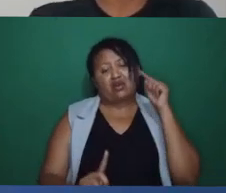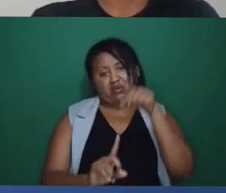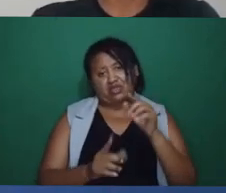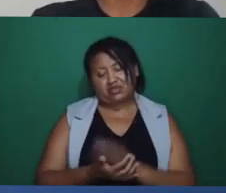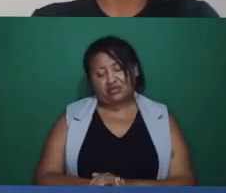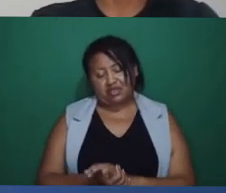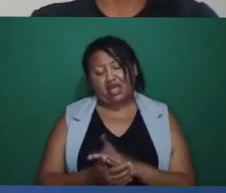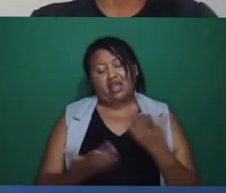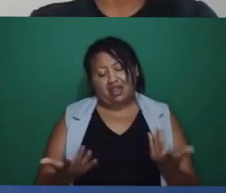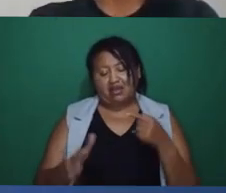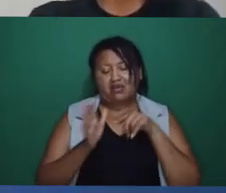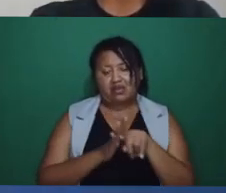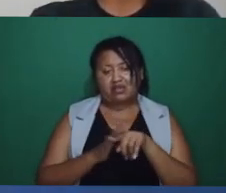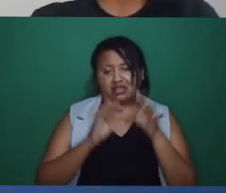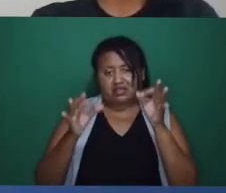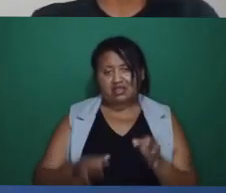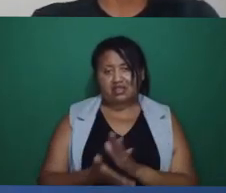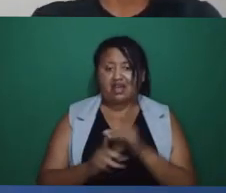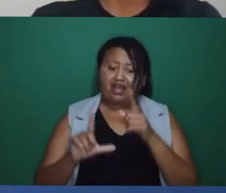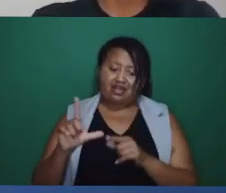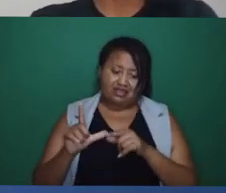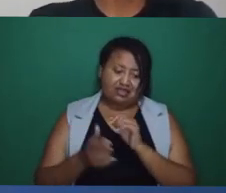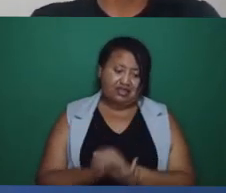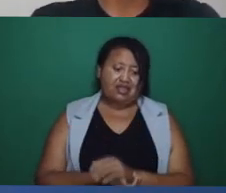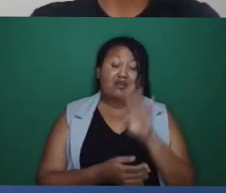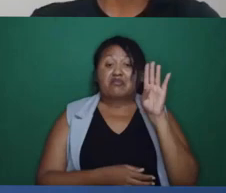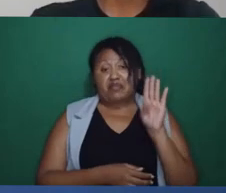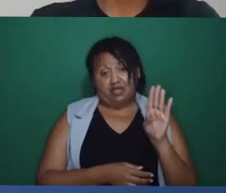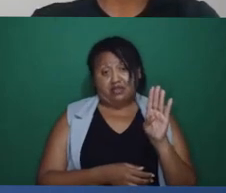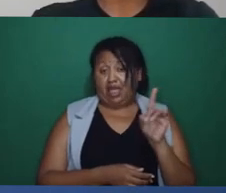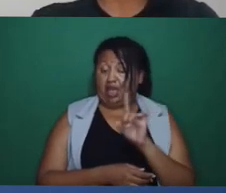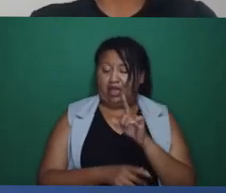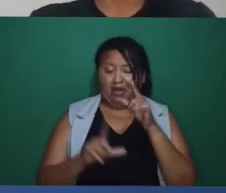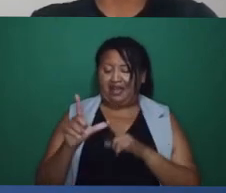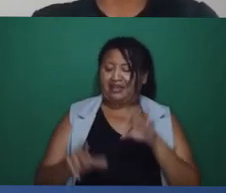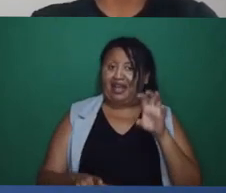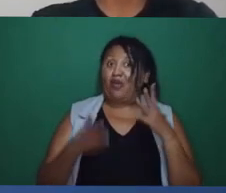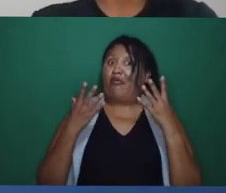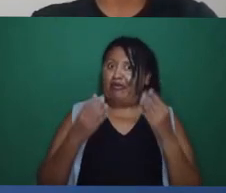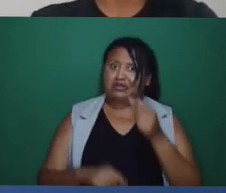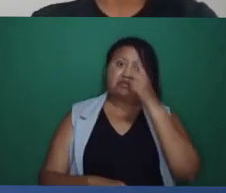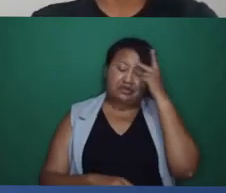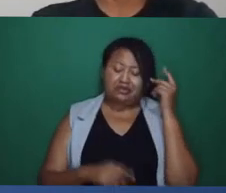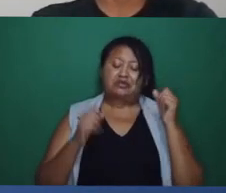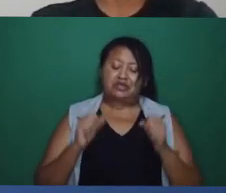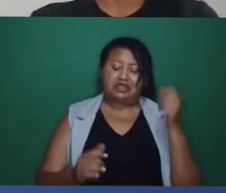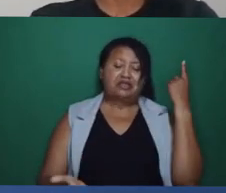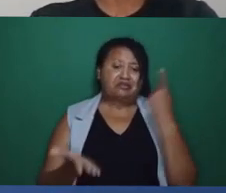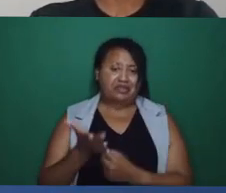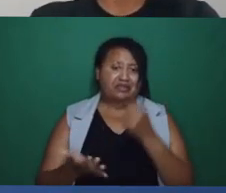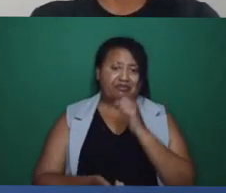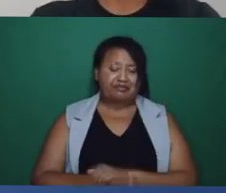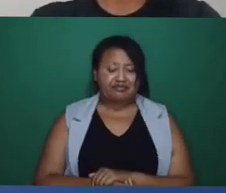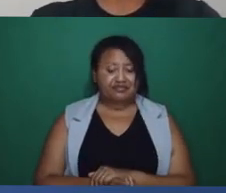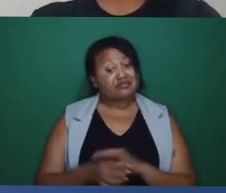então a alternativa aí seria a letra b e não a letra é como muita gente poderia marcar